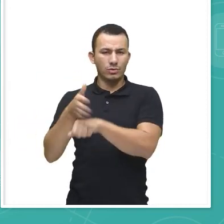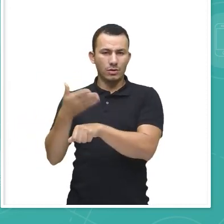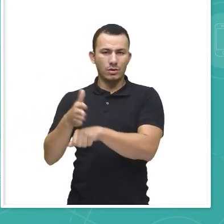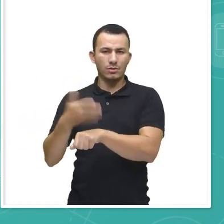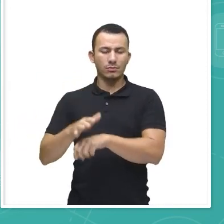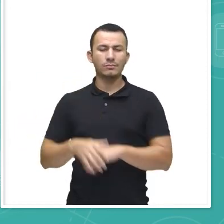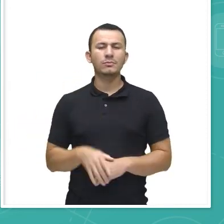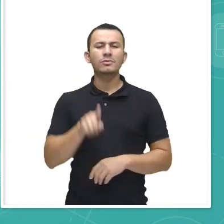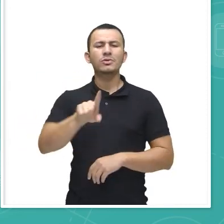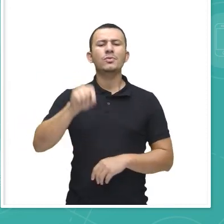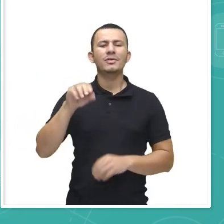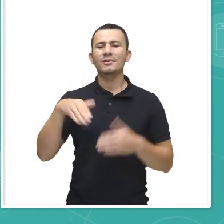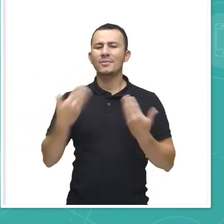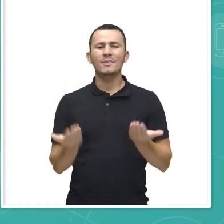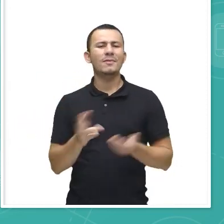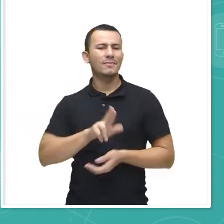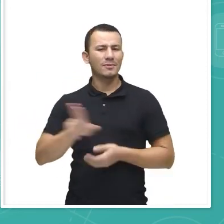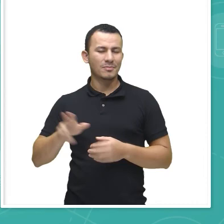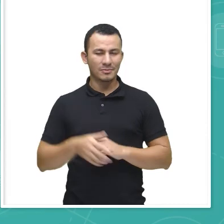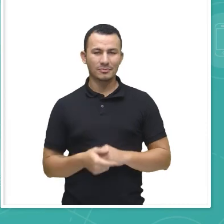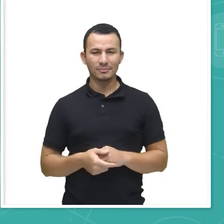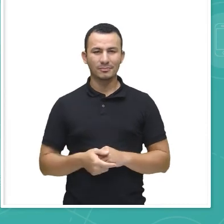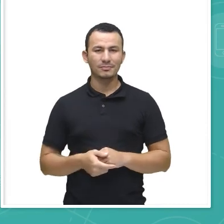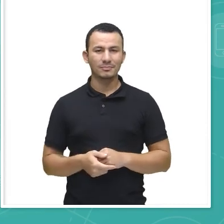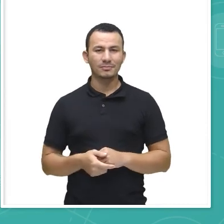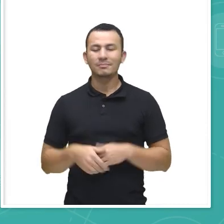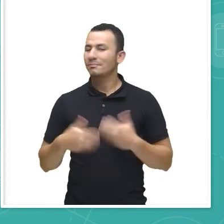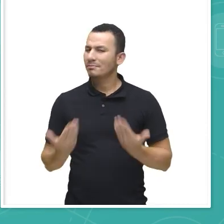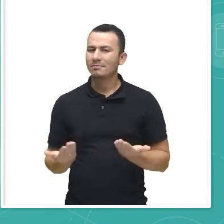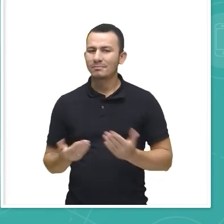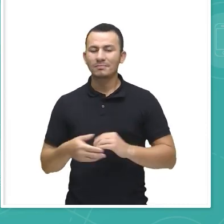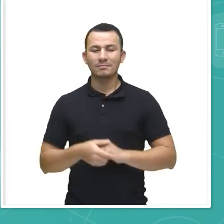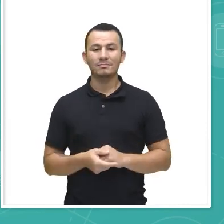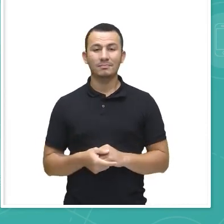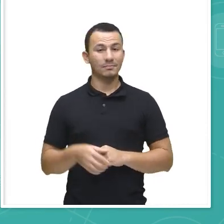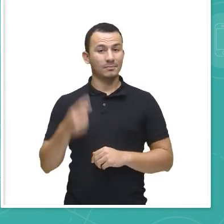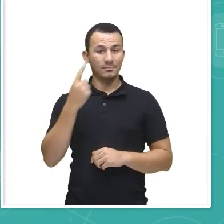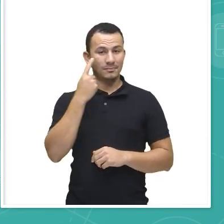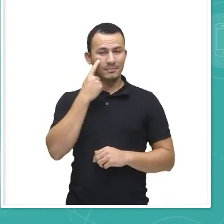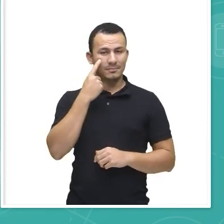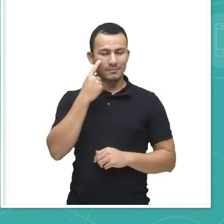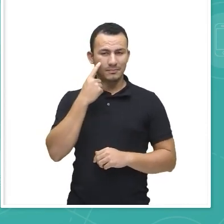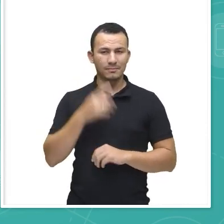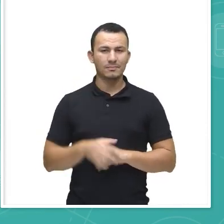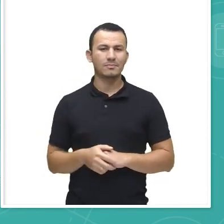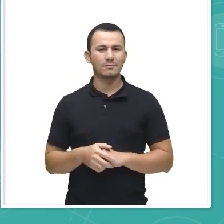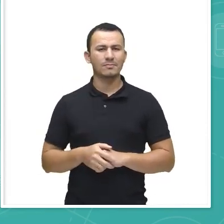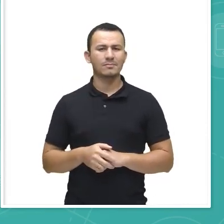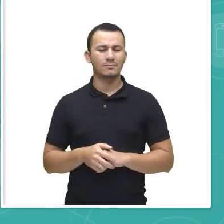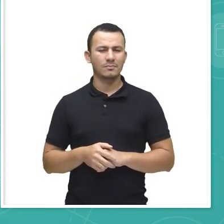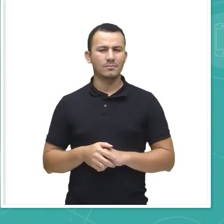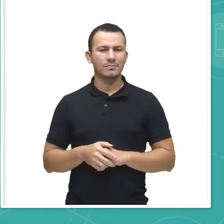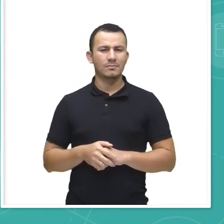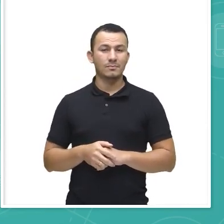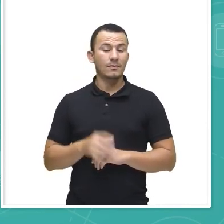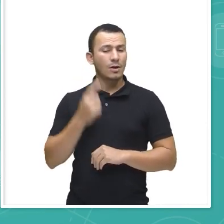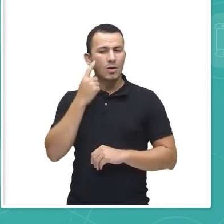foi a que vocês escolheram? O que será que vocês escolheram aí, hein, pessoal? Então vejam aqui a nossa sugestão de